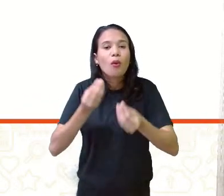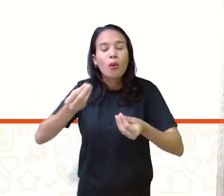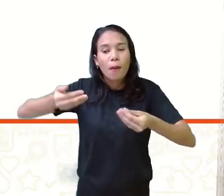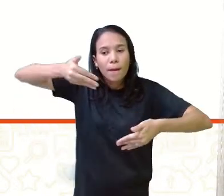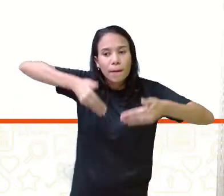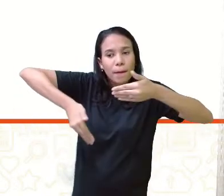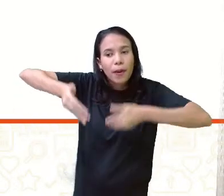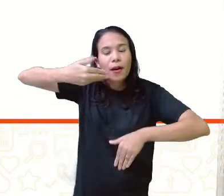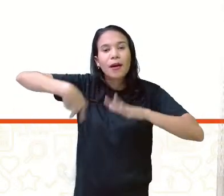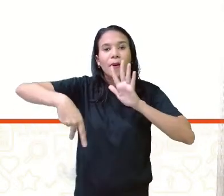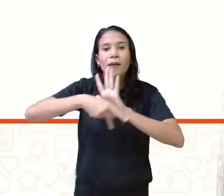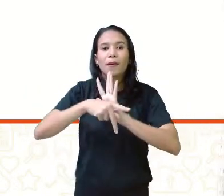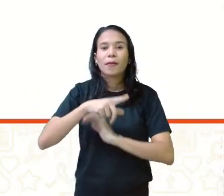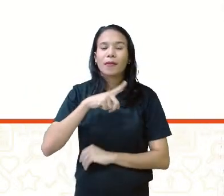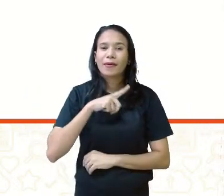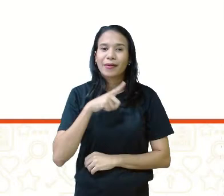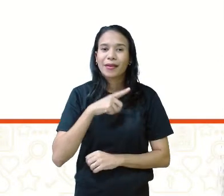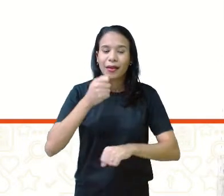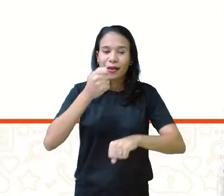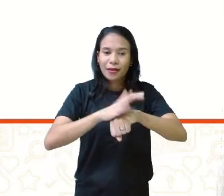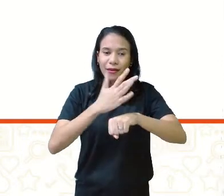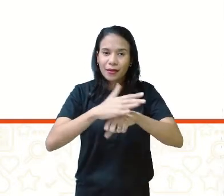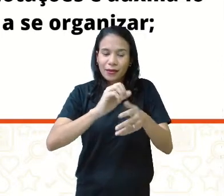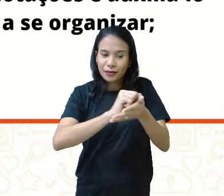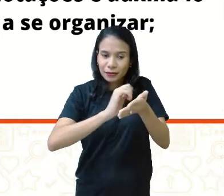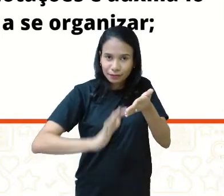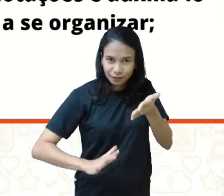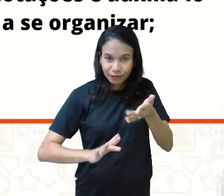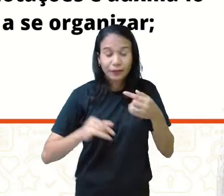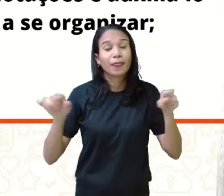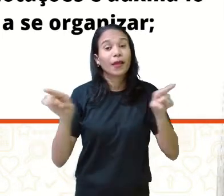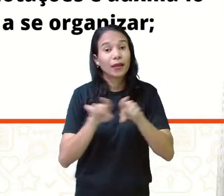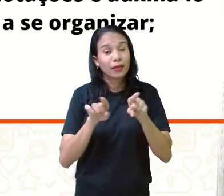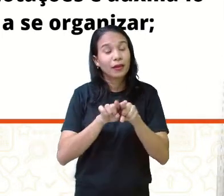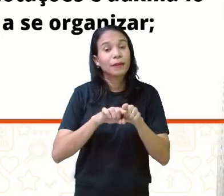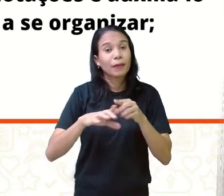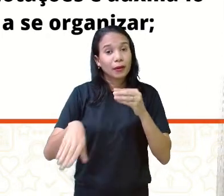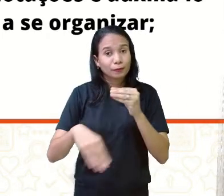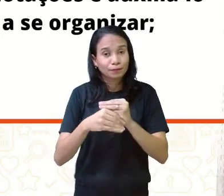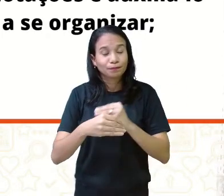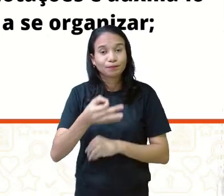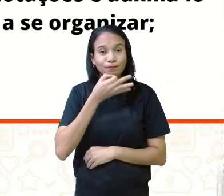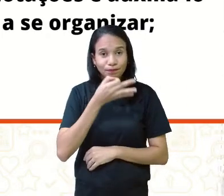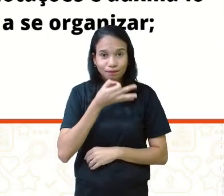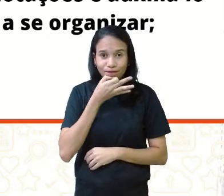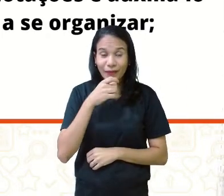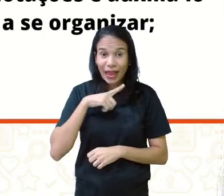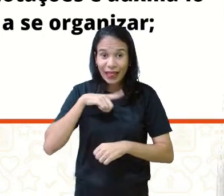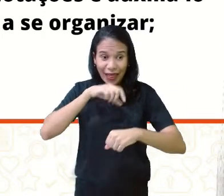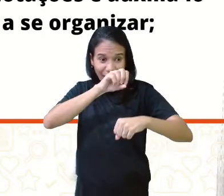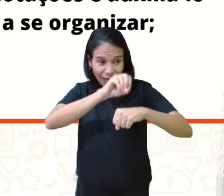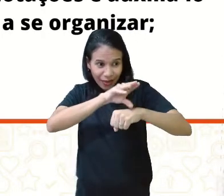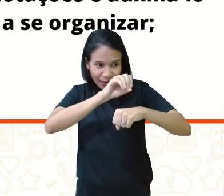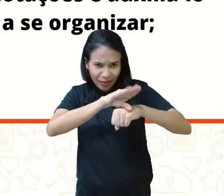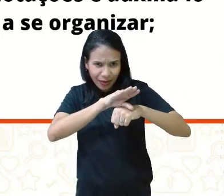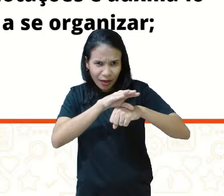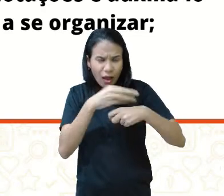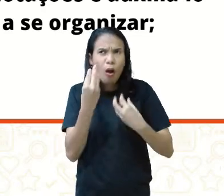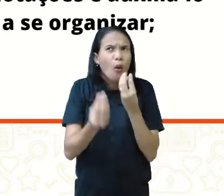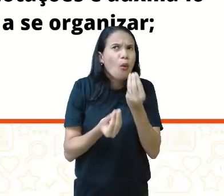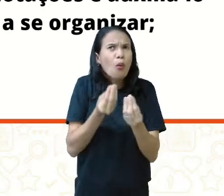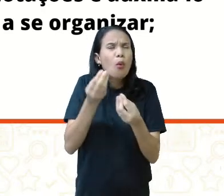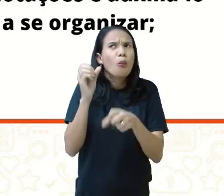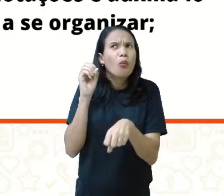participar dessa atividade. Uma outra sugestão é dar dicas. Como seria